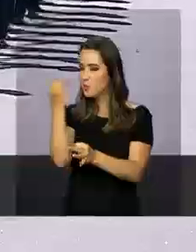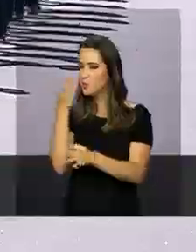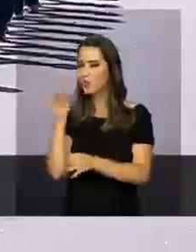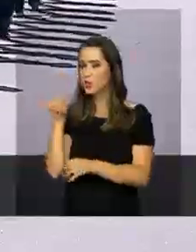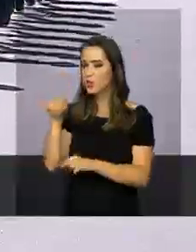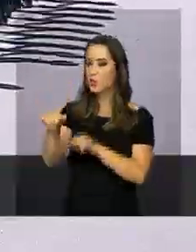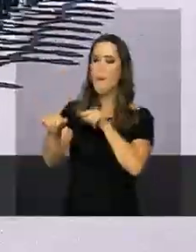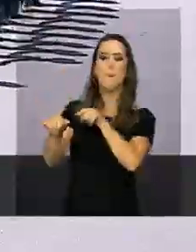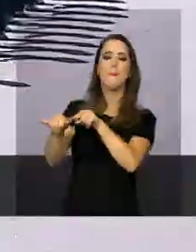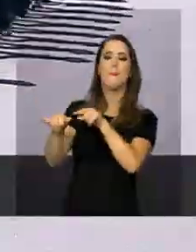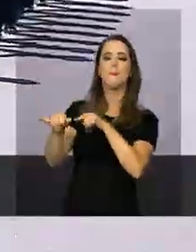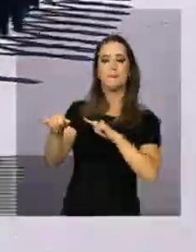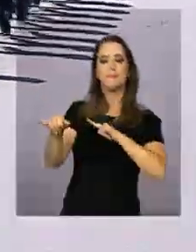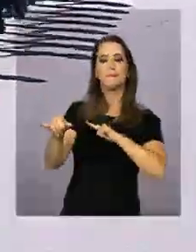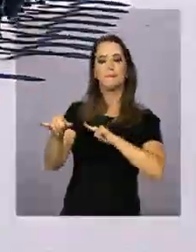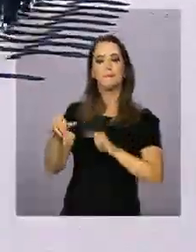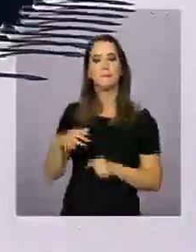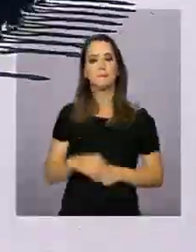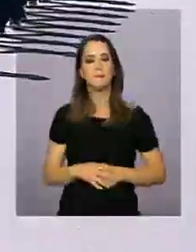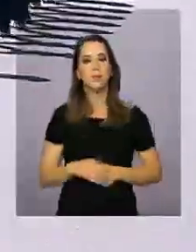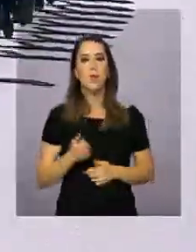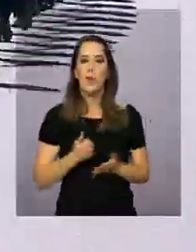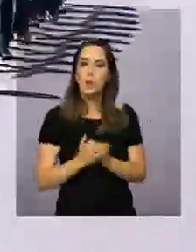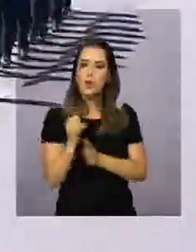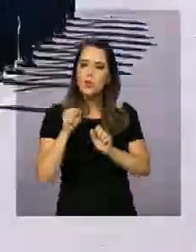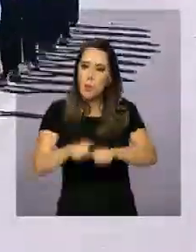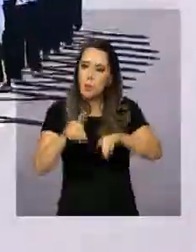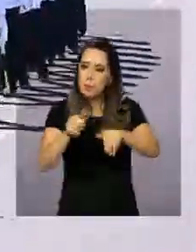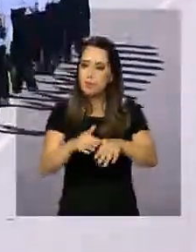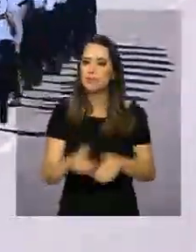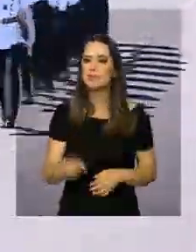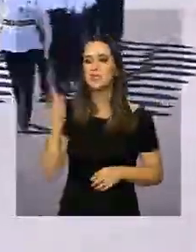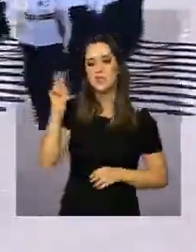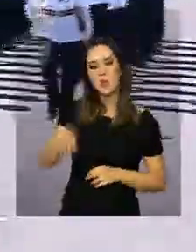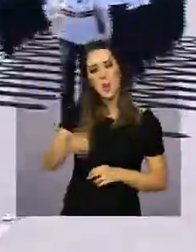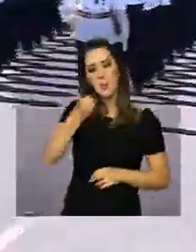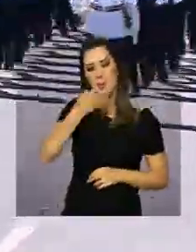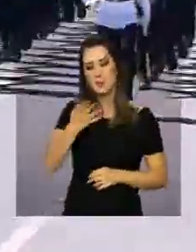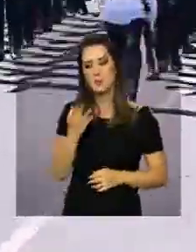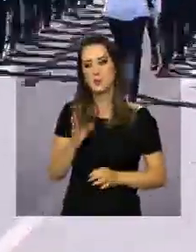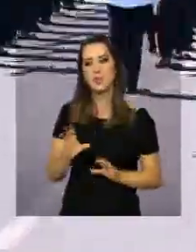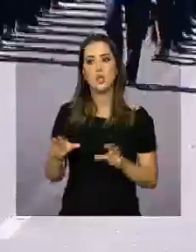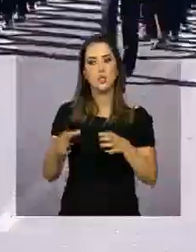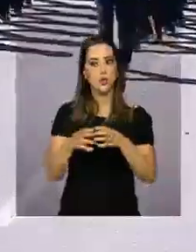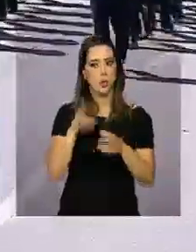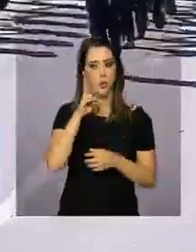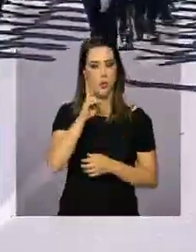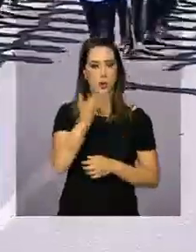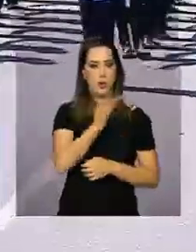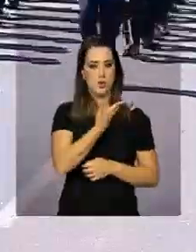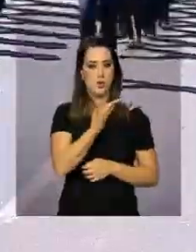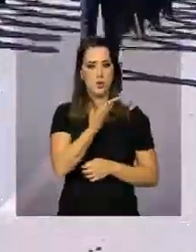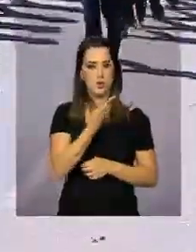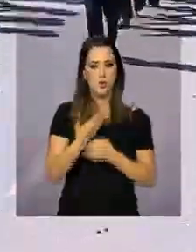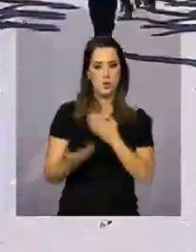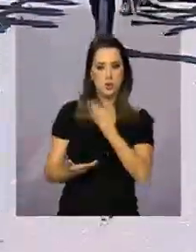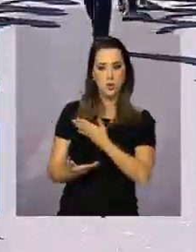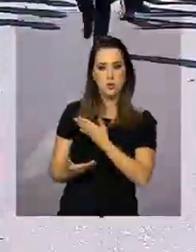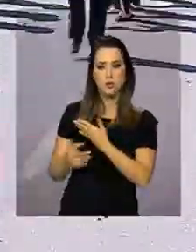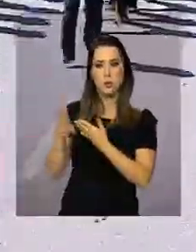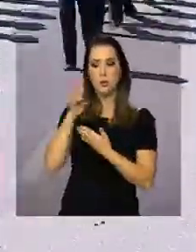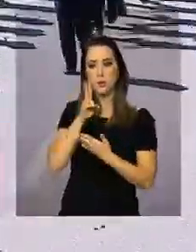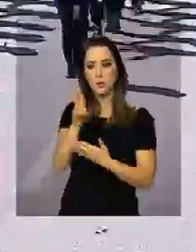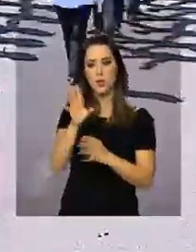Aérea Brasileira. Segue o desfile. É uma parte fascinante, né? É verdade. Esse grupamento que a gente está vendo agora é o grupamento de cadetes da Força Aérea